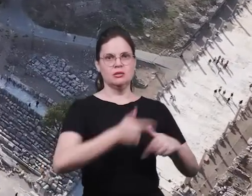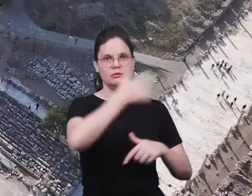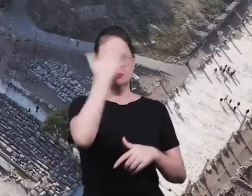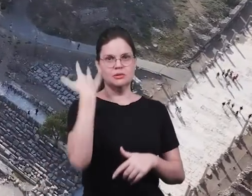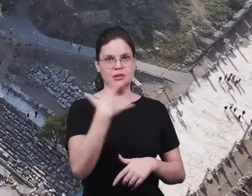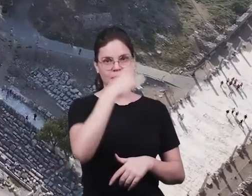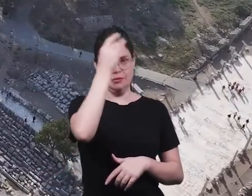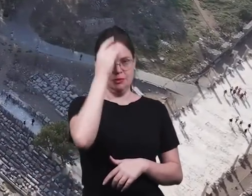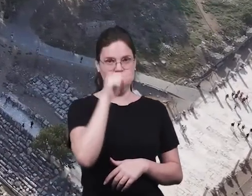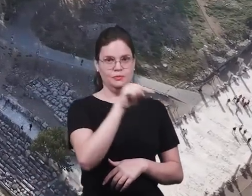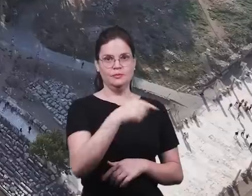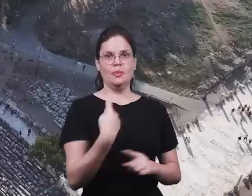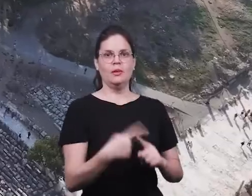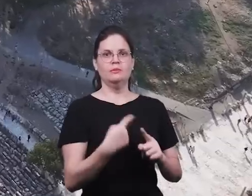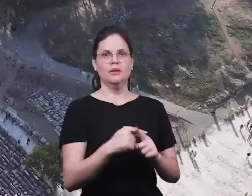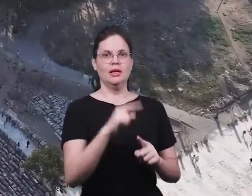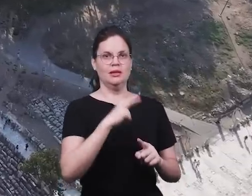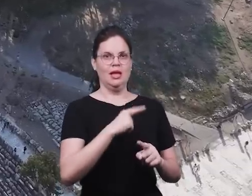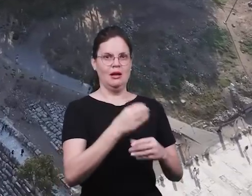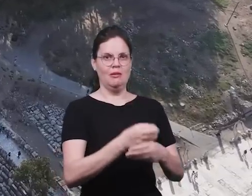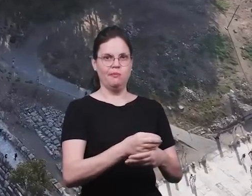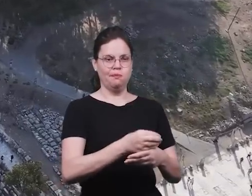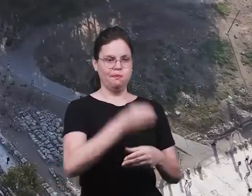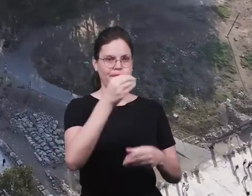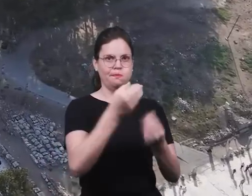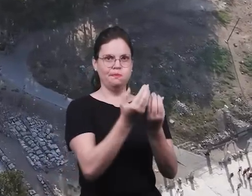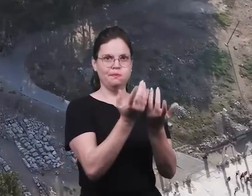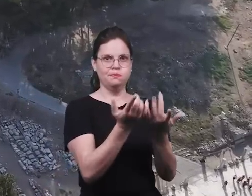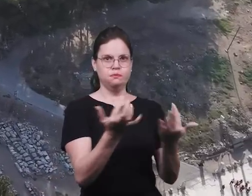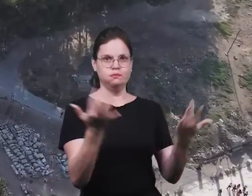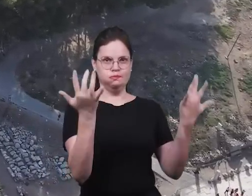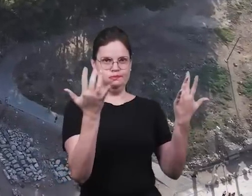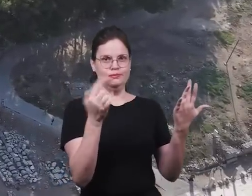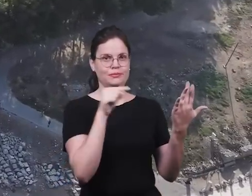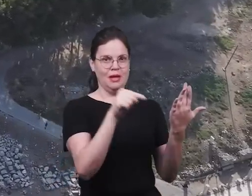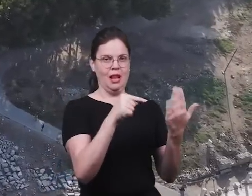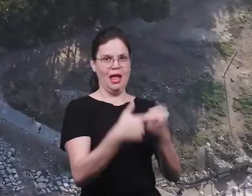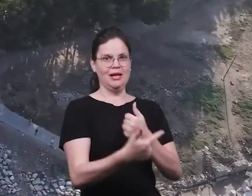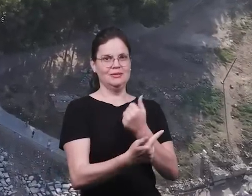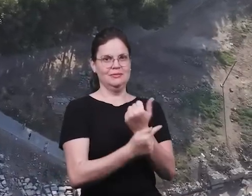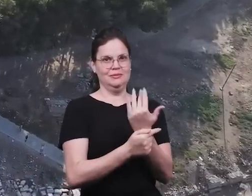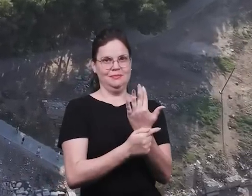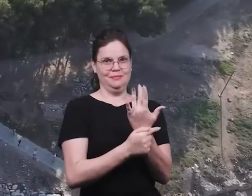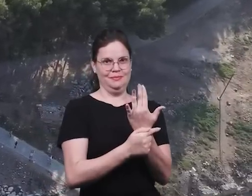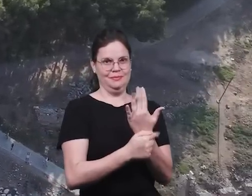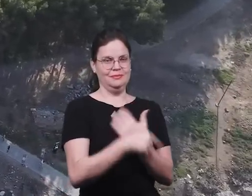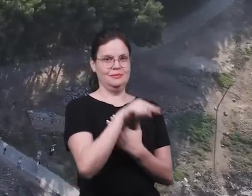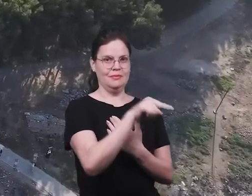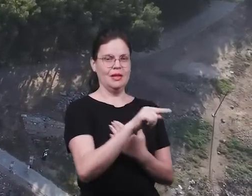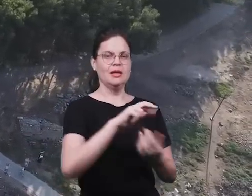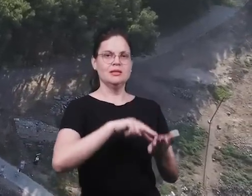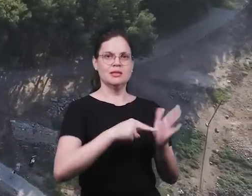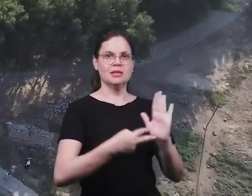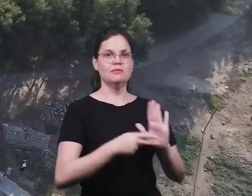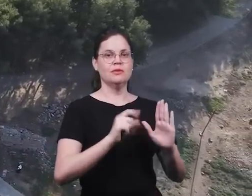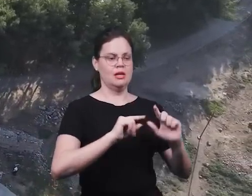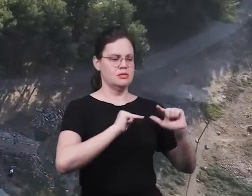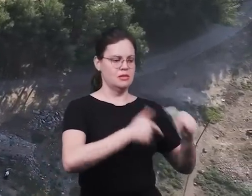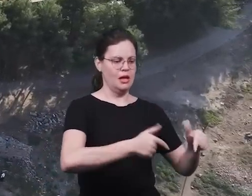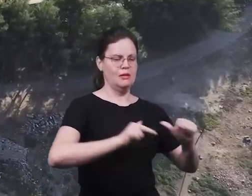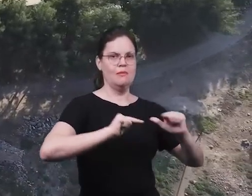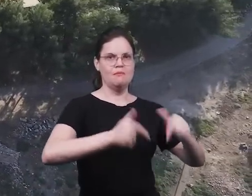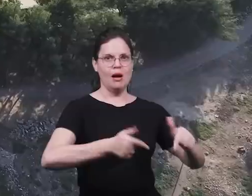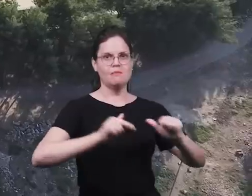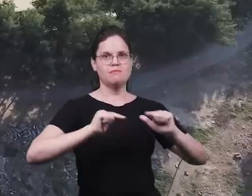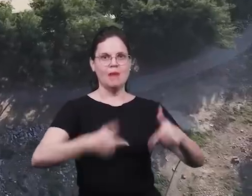o candelabro que representa Éfeso fala dos 7 Espíritos de Deus, onde não